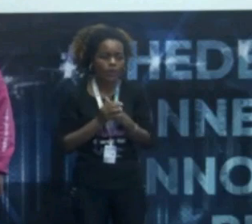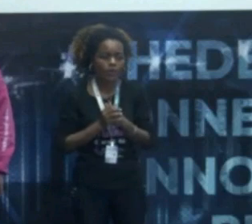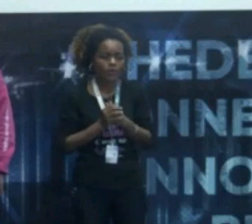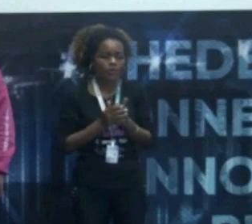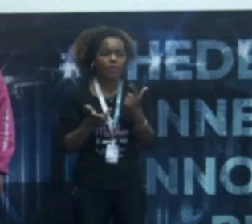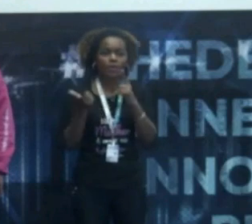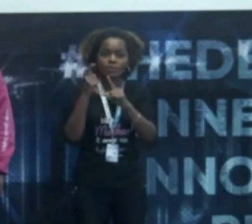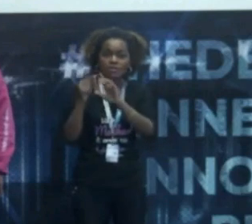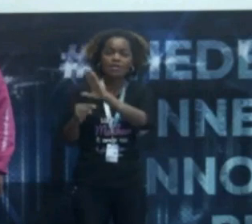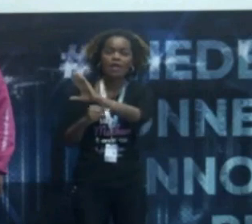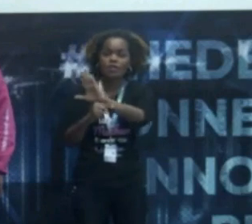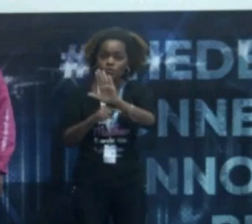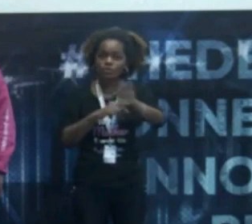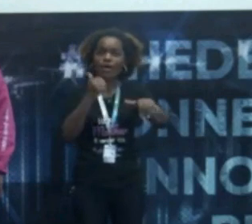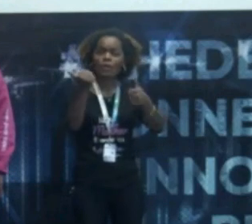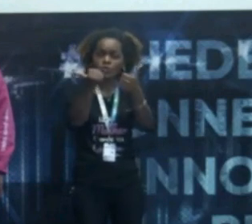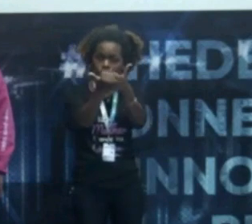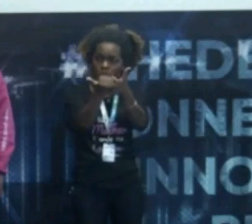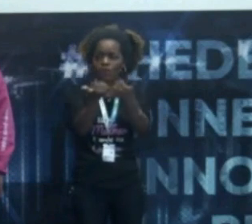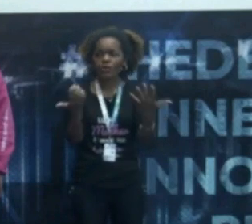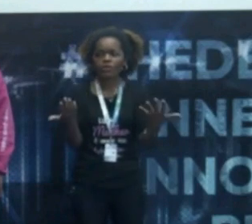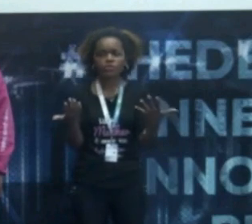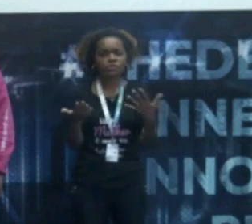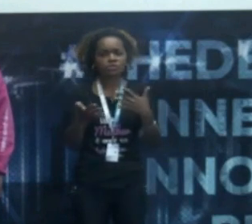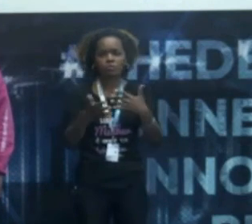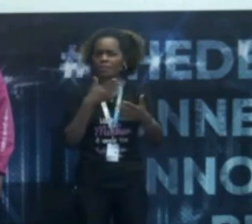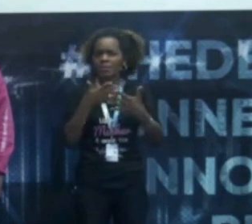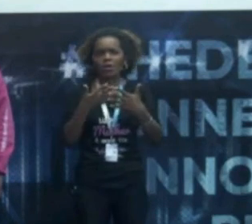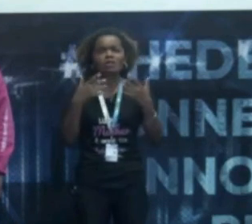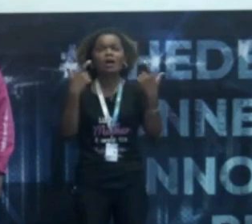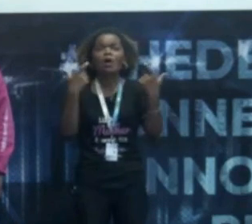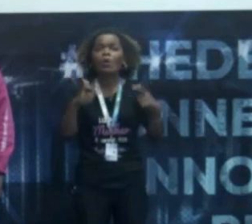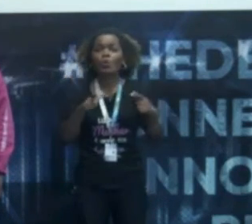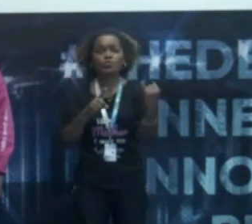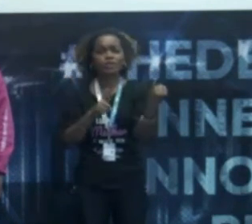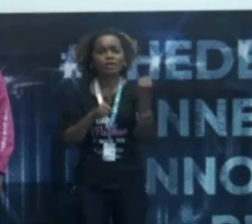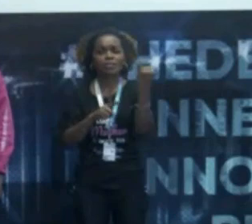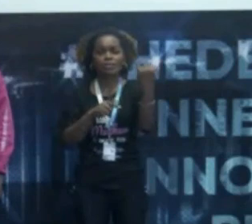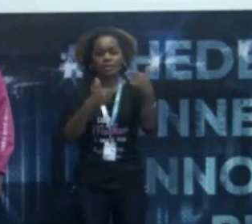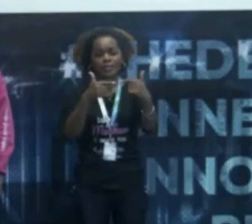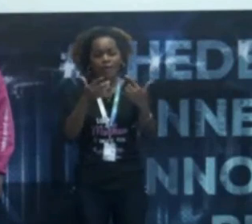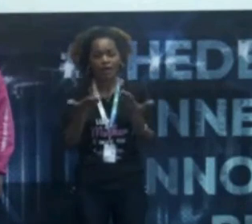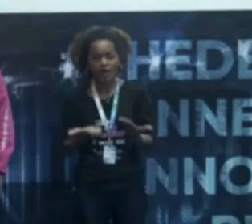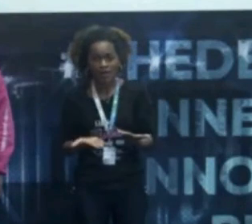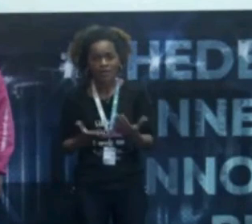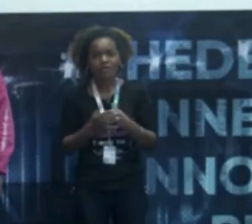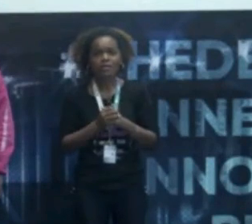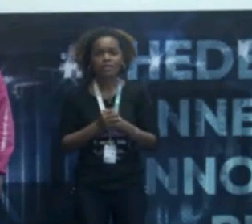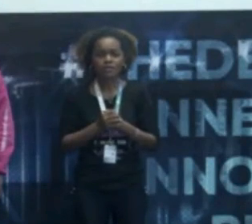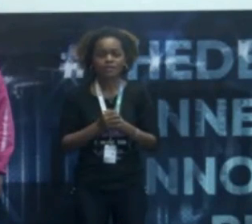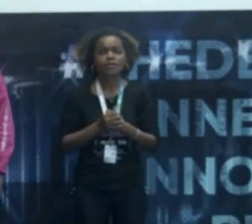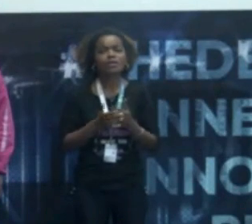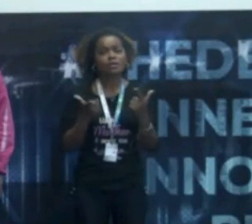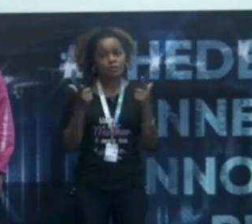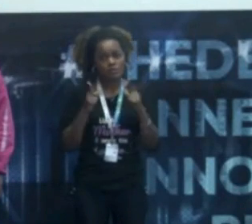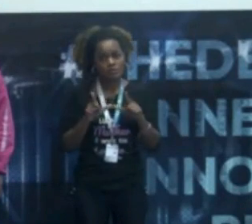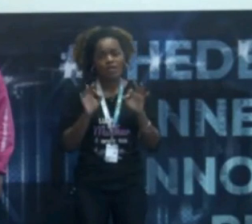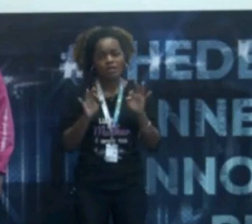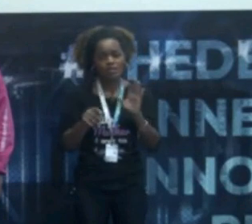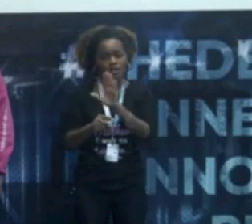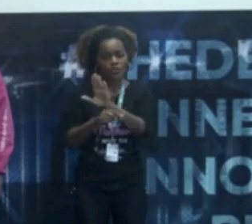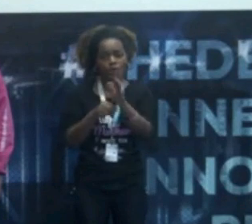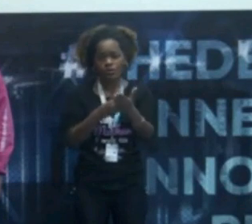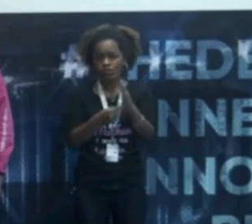almoxerifado, no banco, seja lá onde a pessoa trabalhar. Né? Eleger uma pessoa que possa estar contribuindo e remunerar